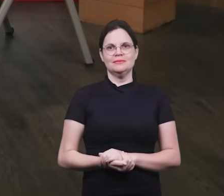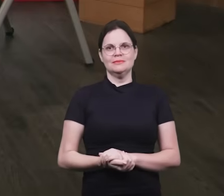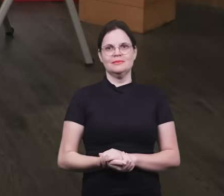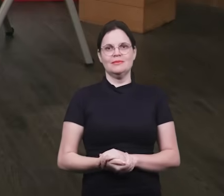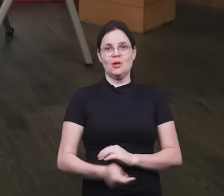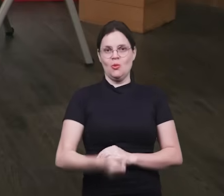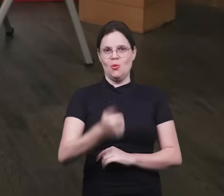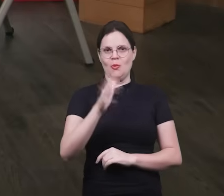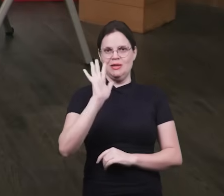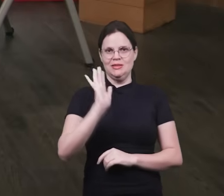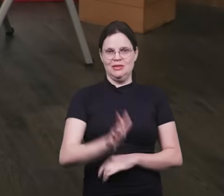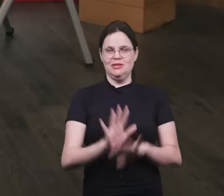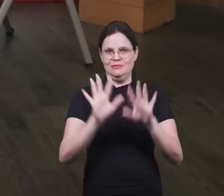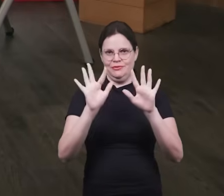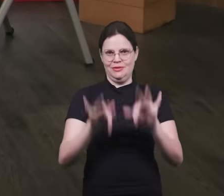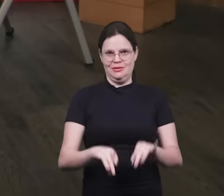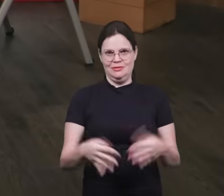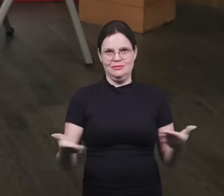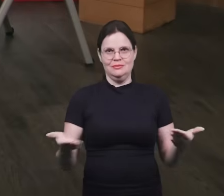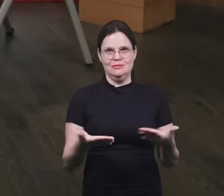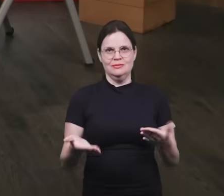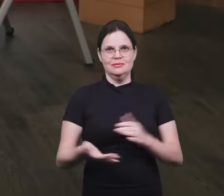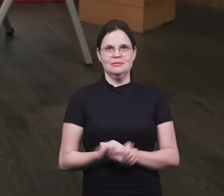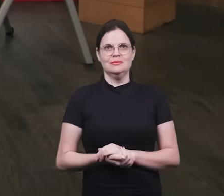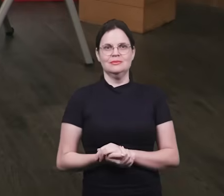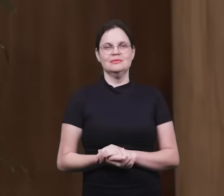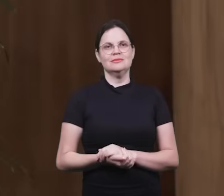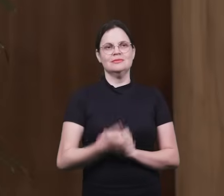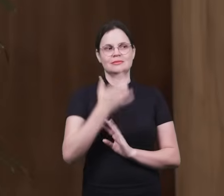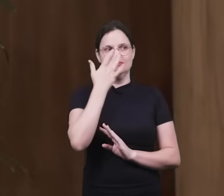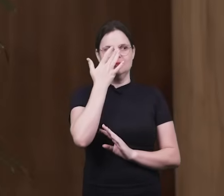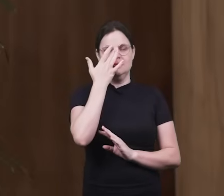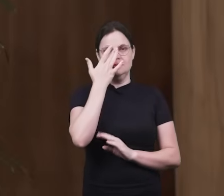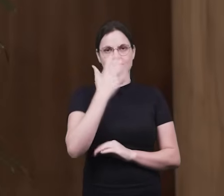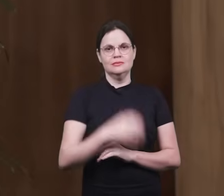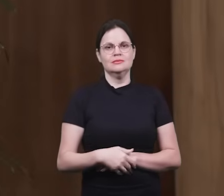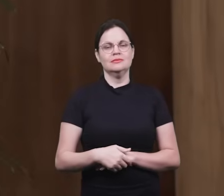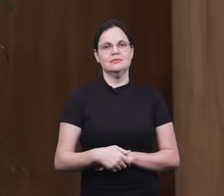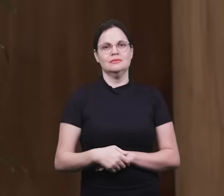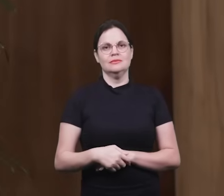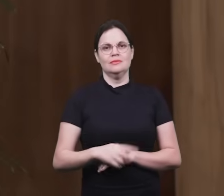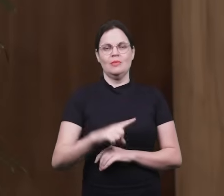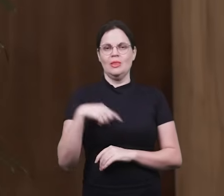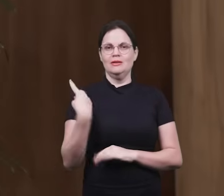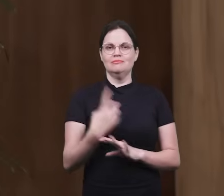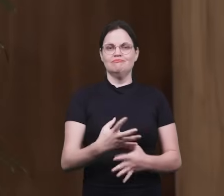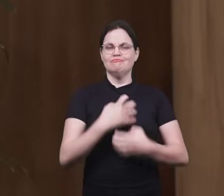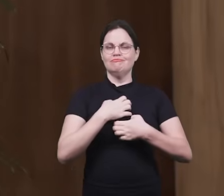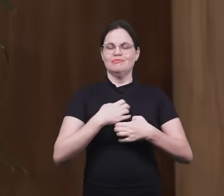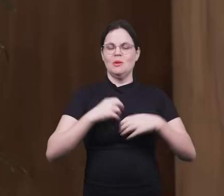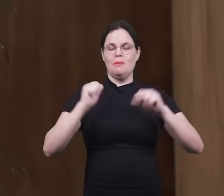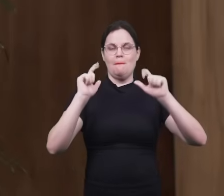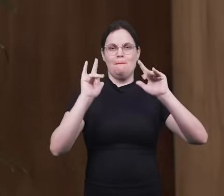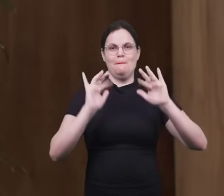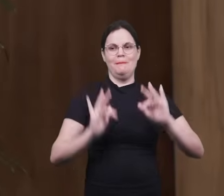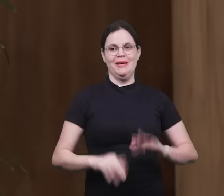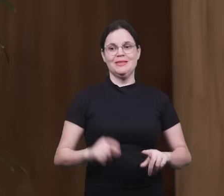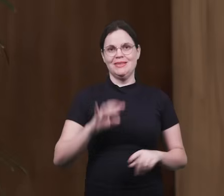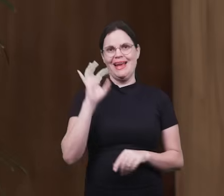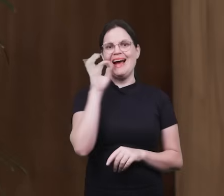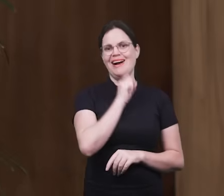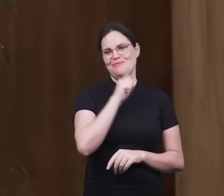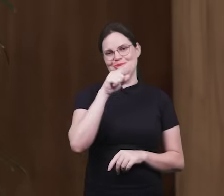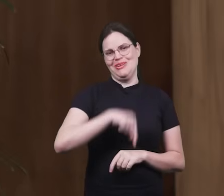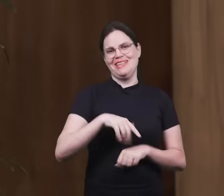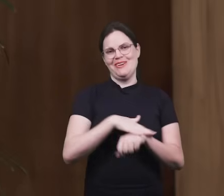estamos encaminhando para o nosso encerramento, né? E é sempre muito abençoado esse momento e passa muito